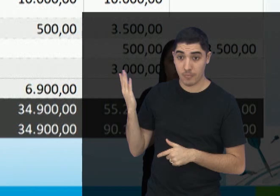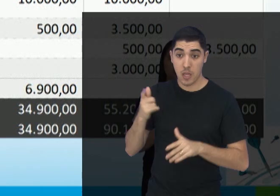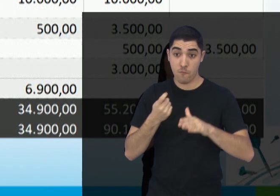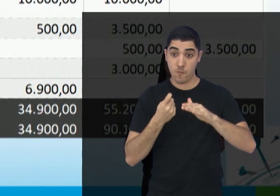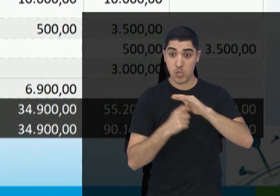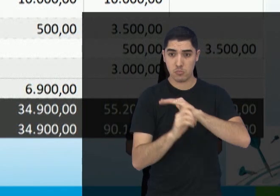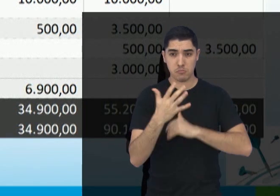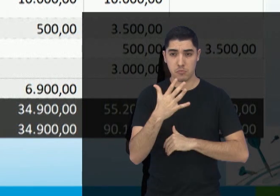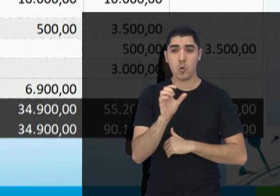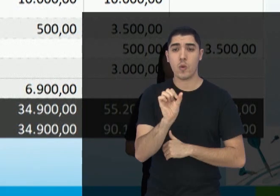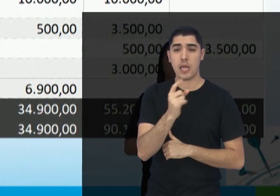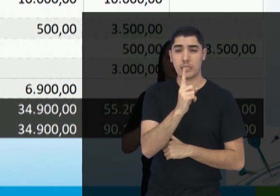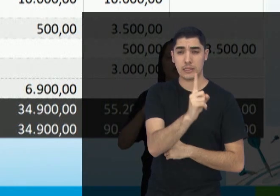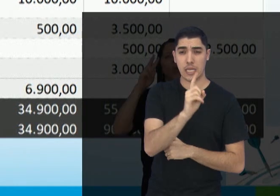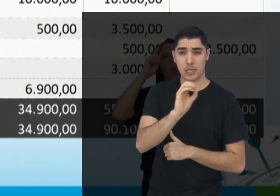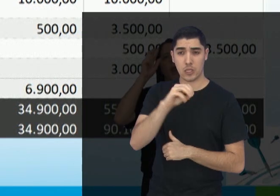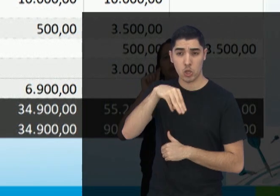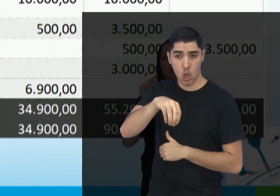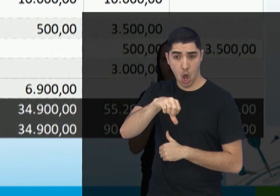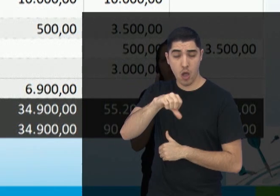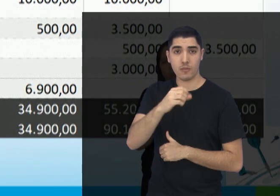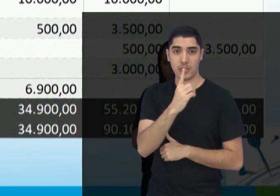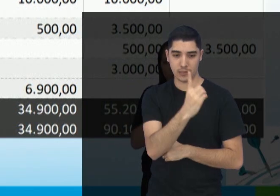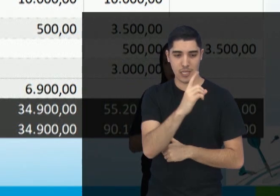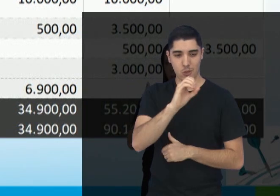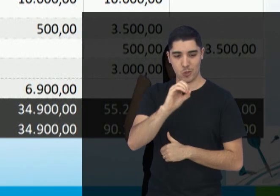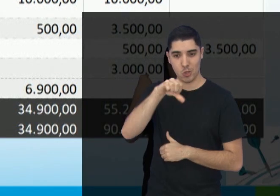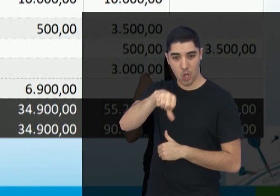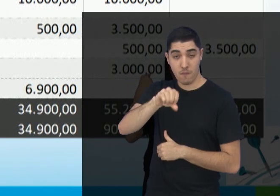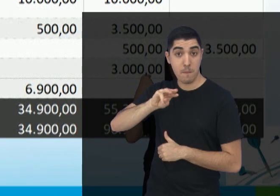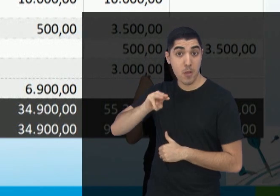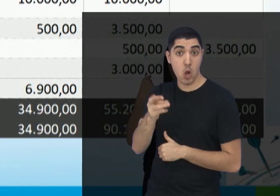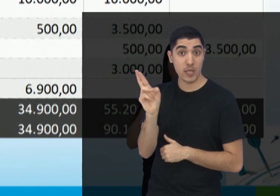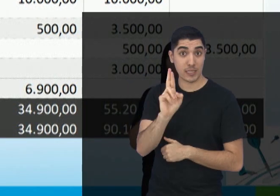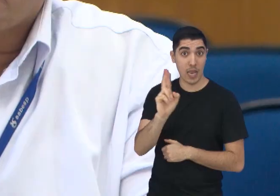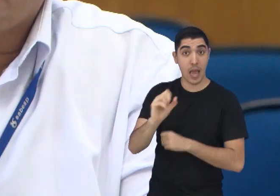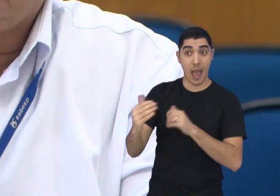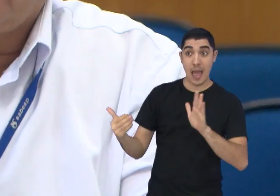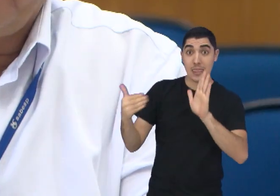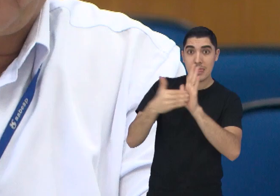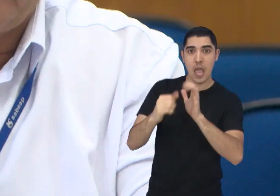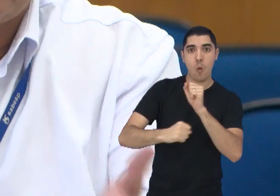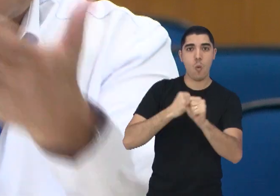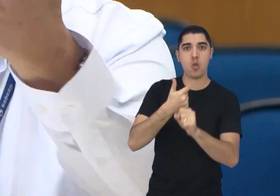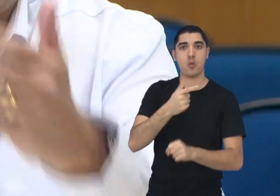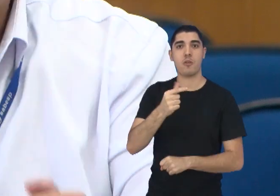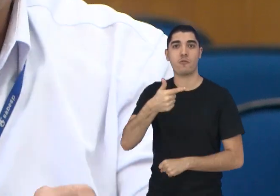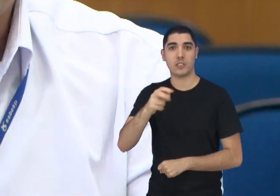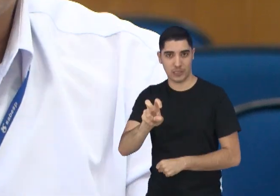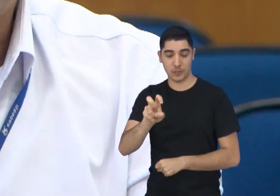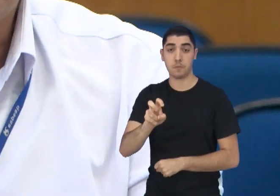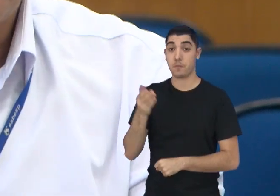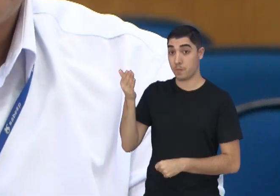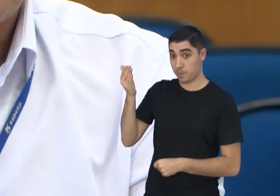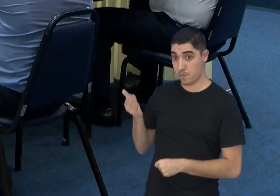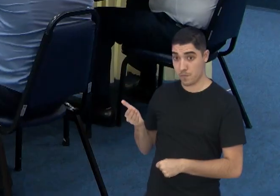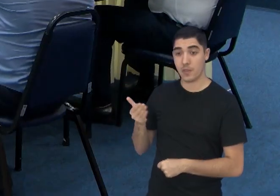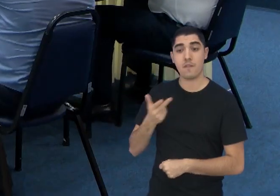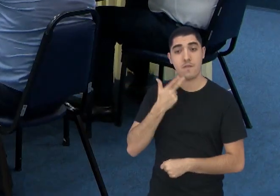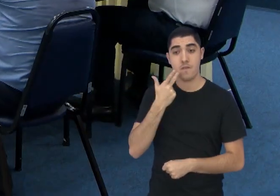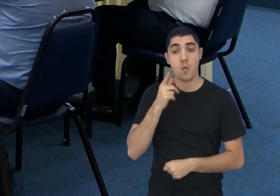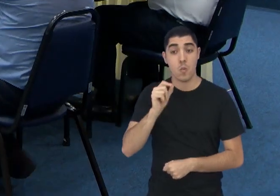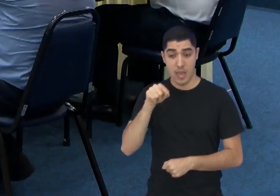de mais de 109 milhões de reais até o ano de 2025. Sérgio acredita que com esses serviços,